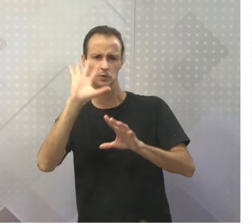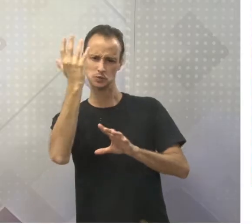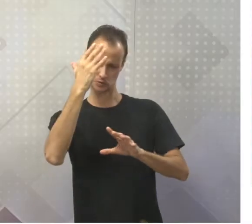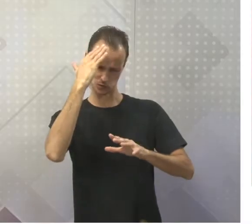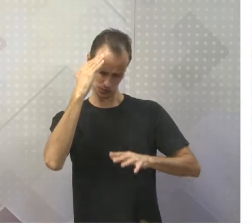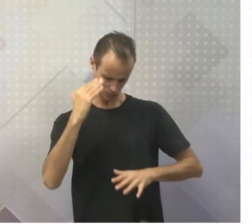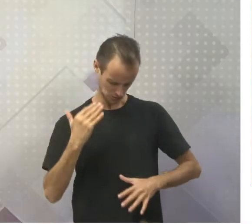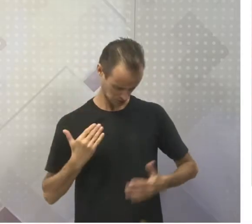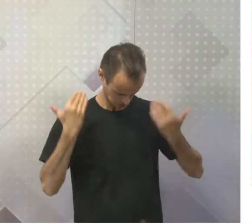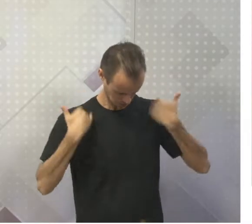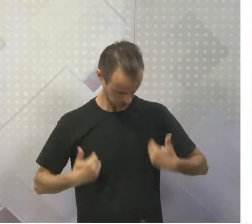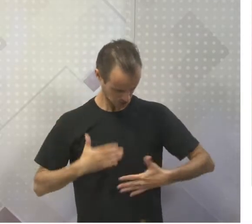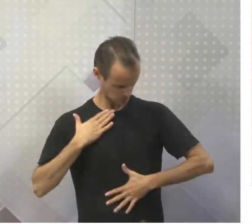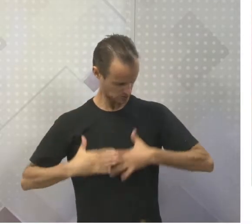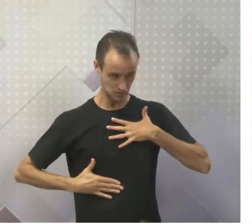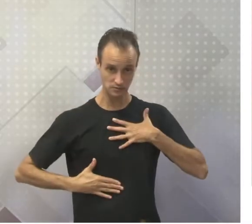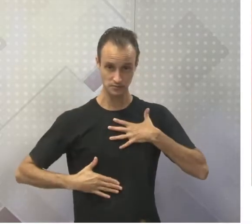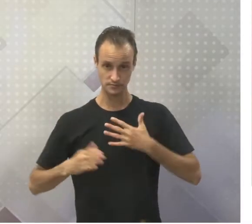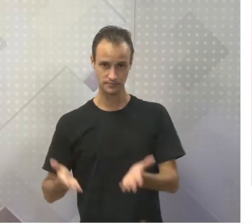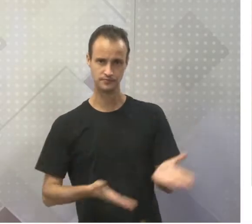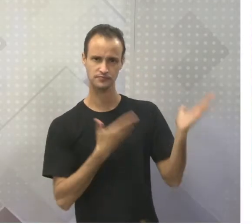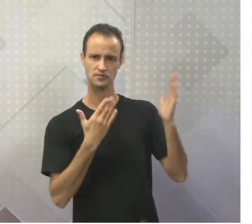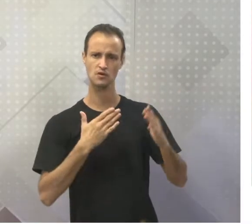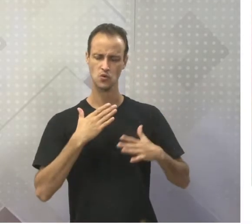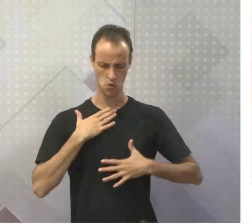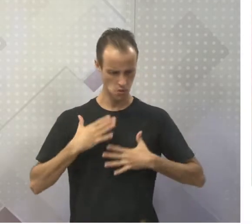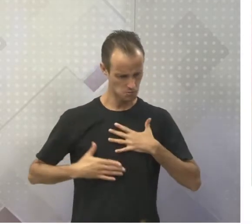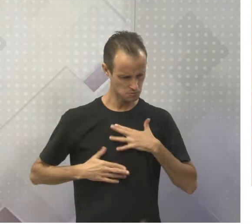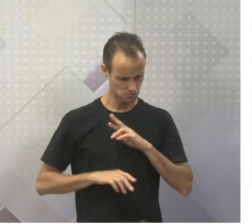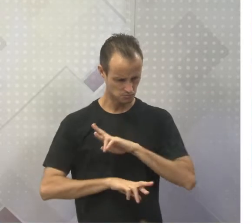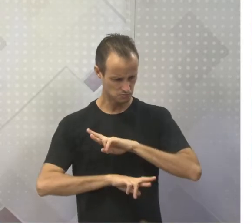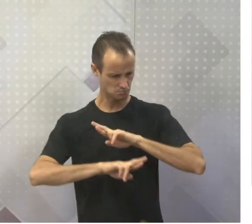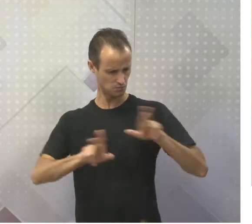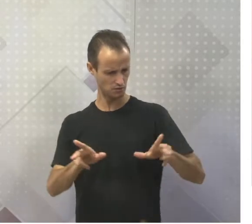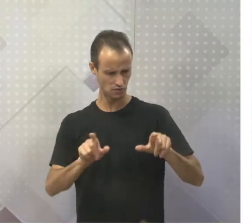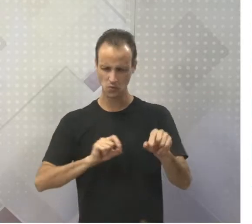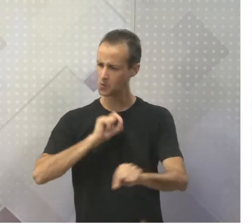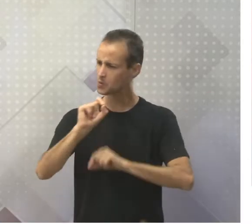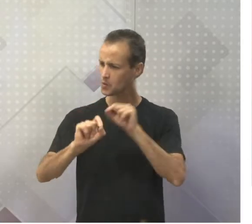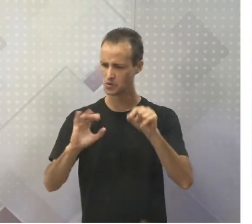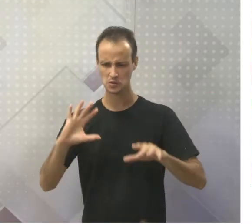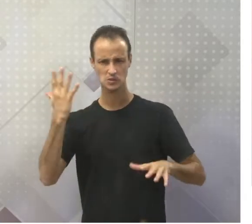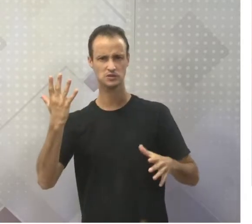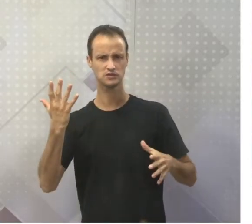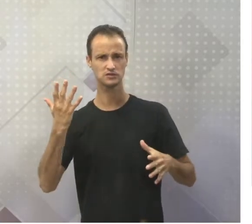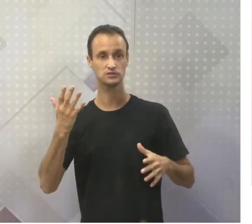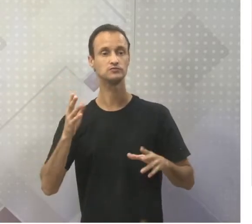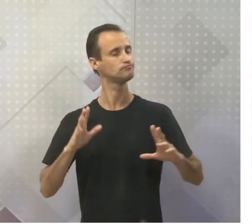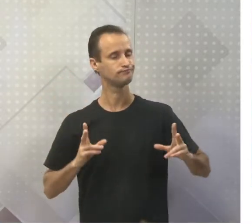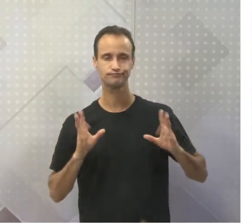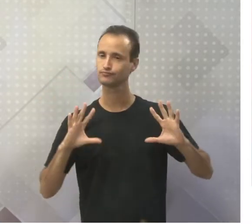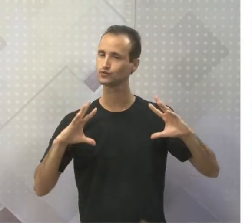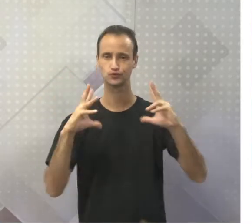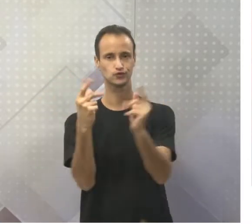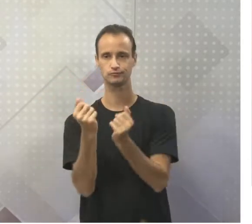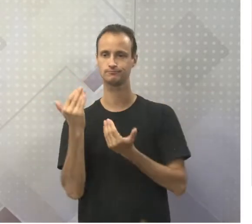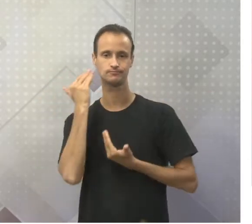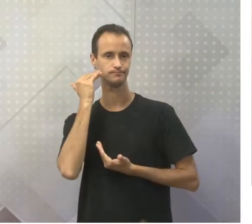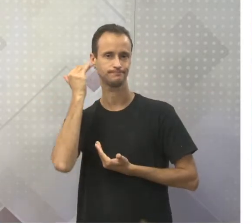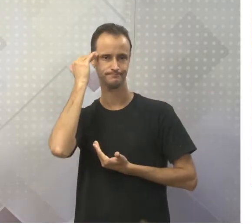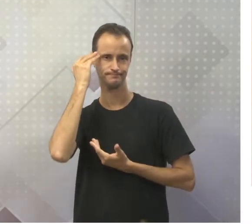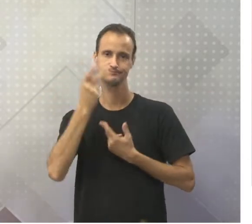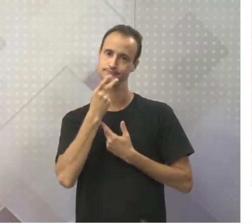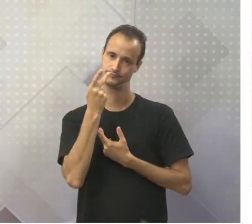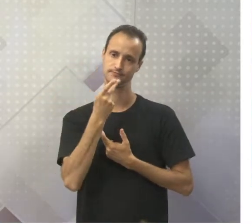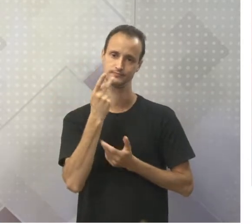olhada. Meu corpo está diferente. O que está acontecendo comigo? Todo adolescente fala assim, gente,